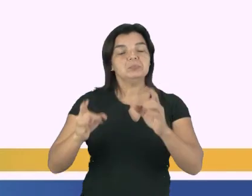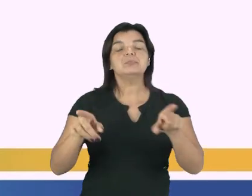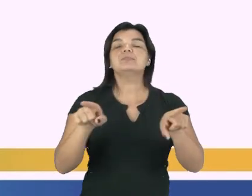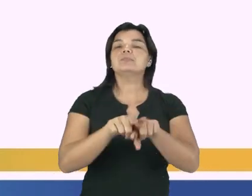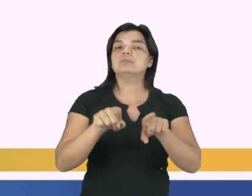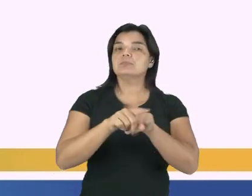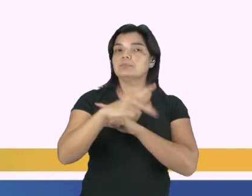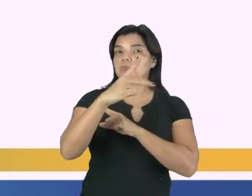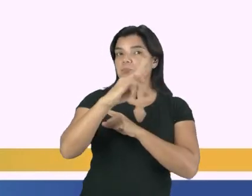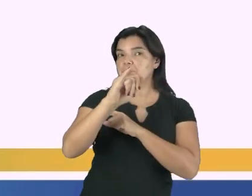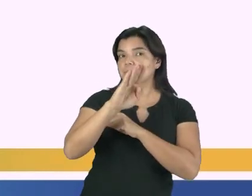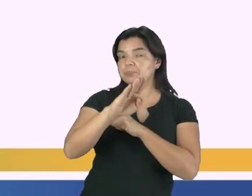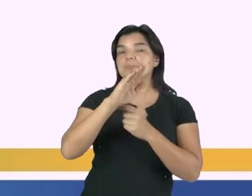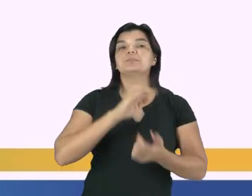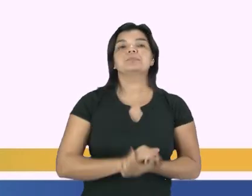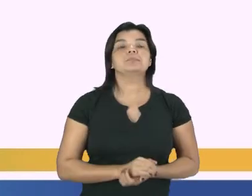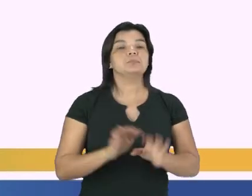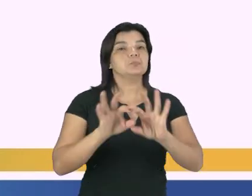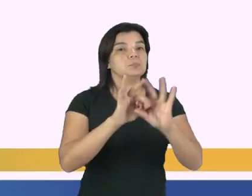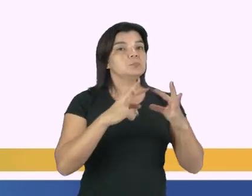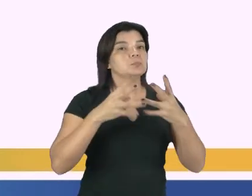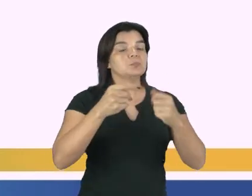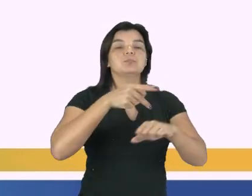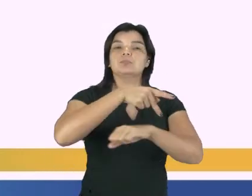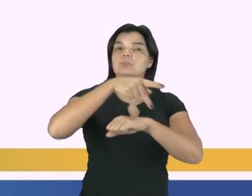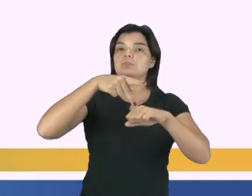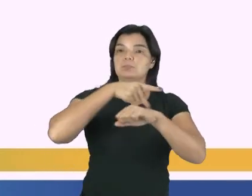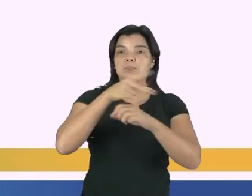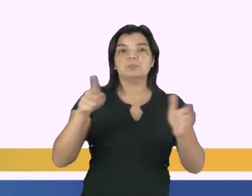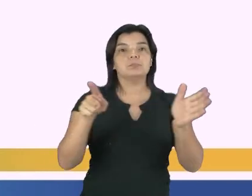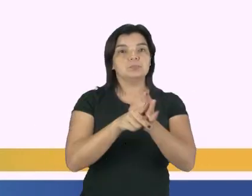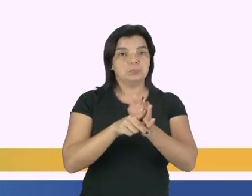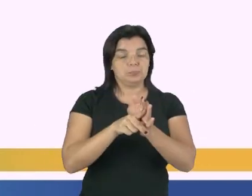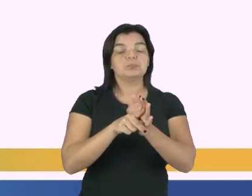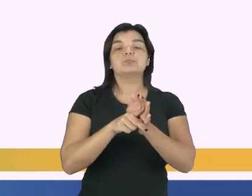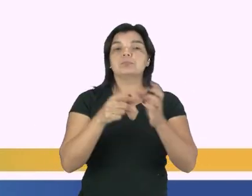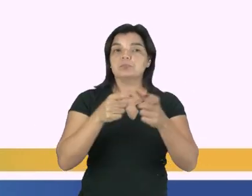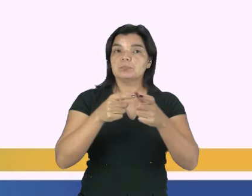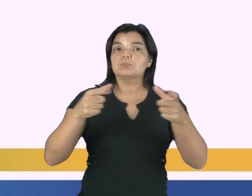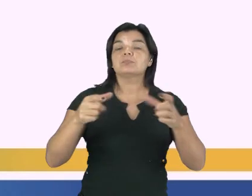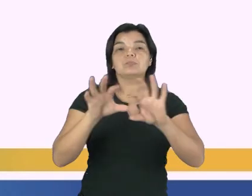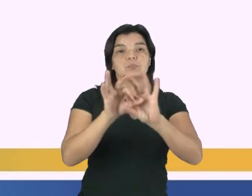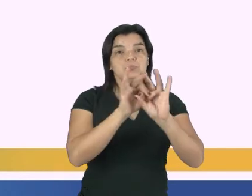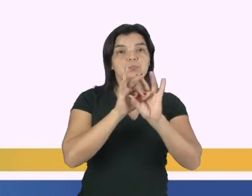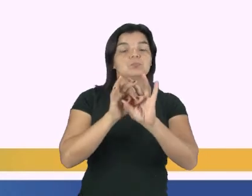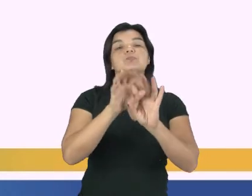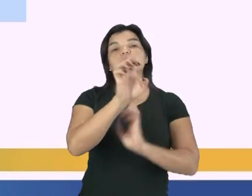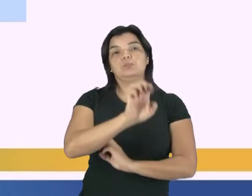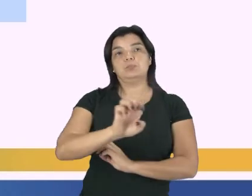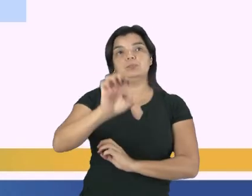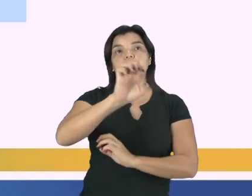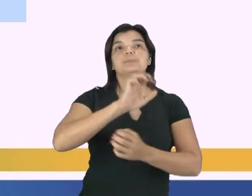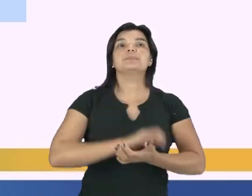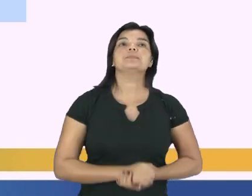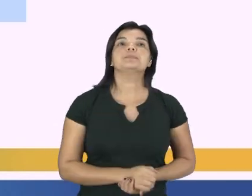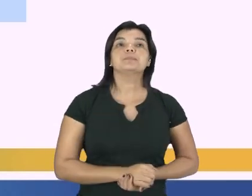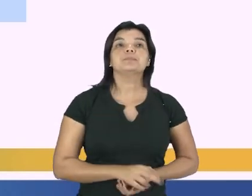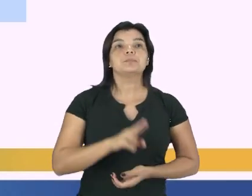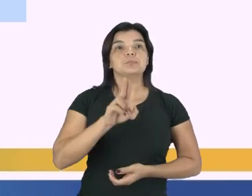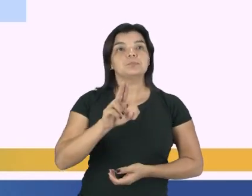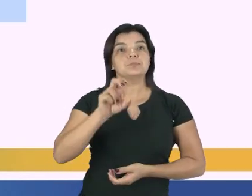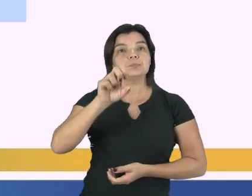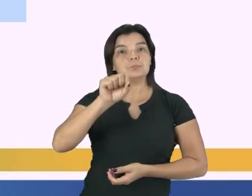de vendas e tamanho de PIB, unindo todos esses países que fazem parte dessa grande União Europeia.